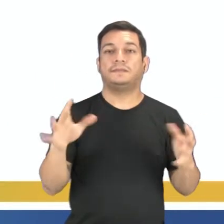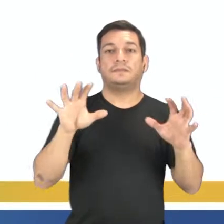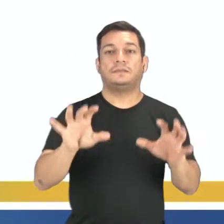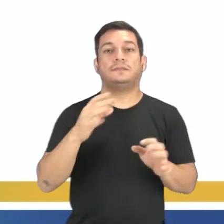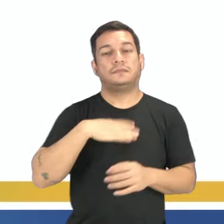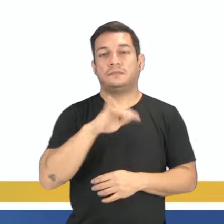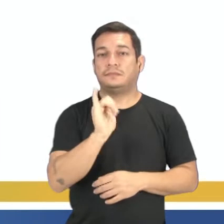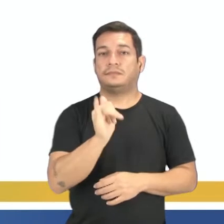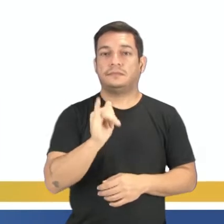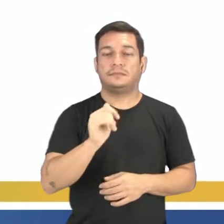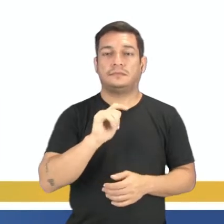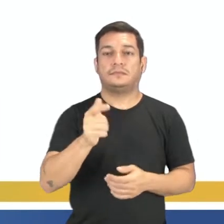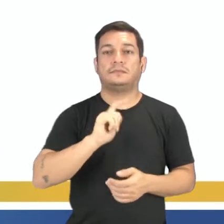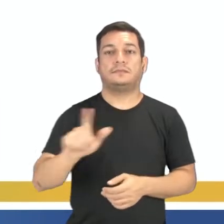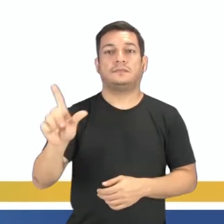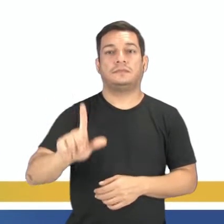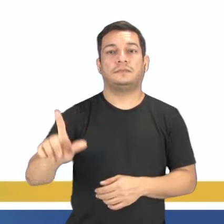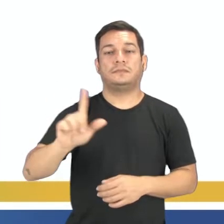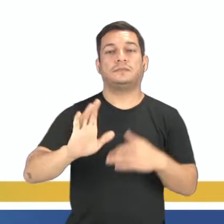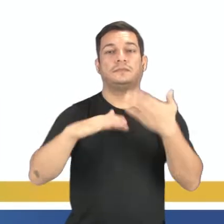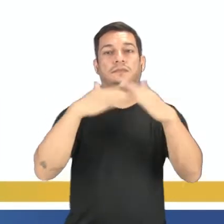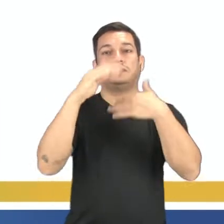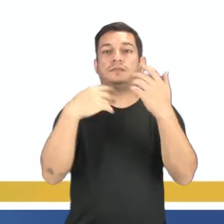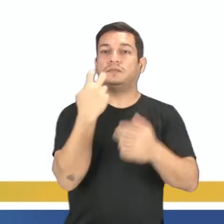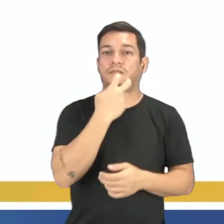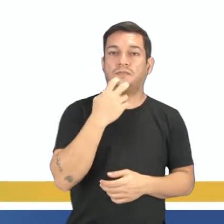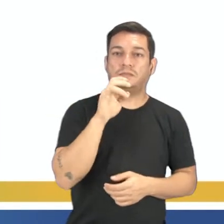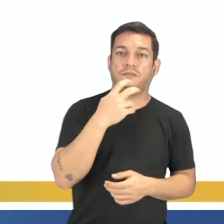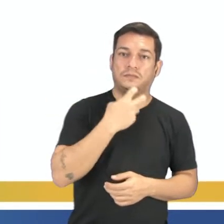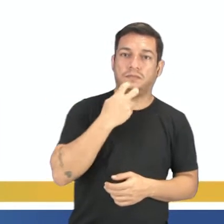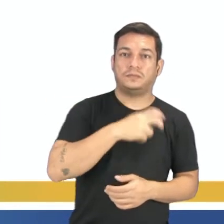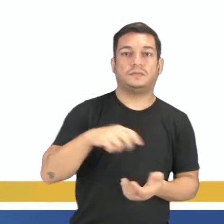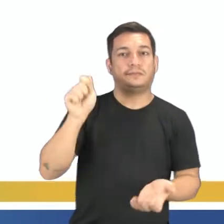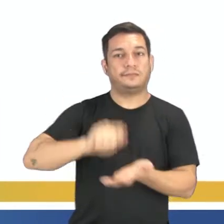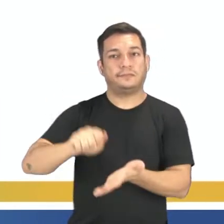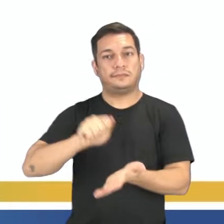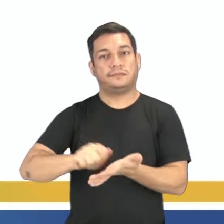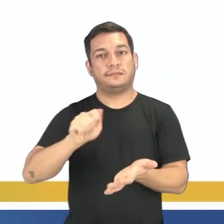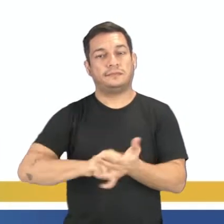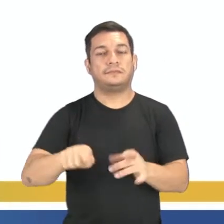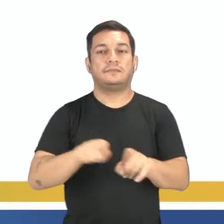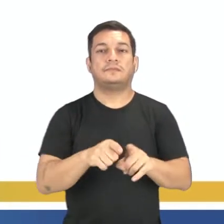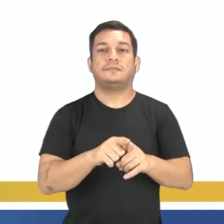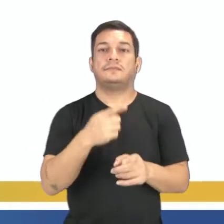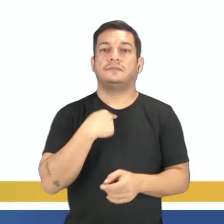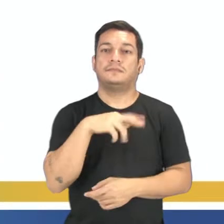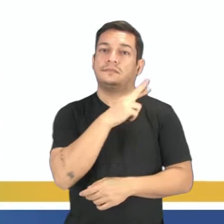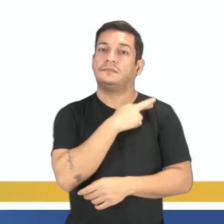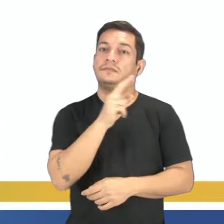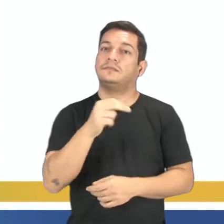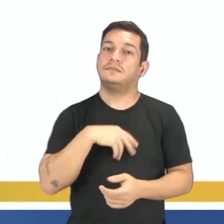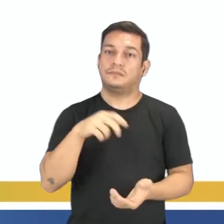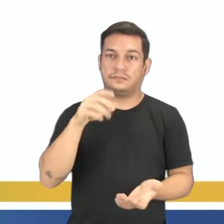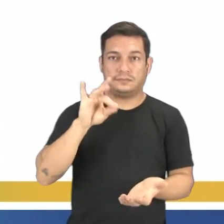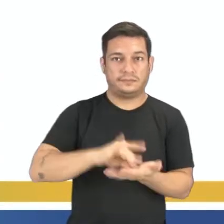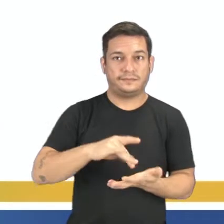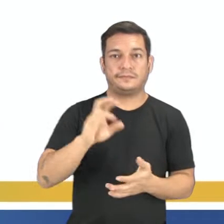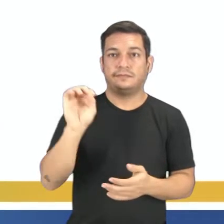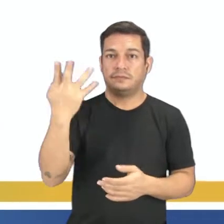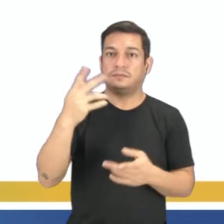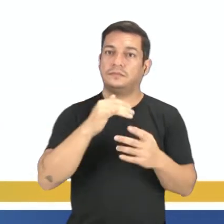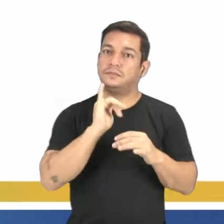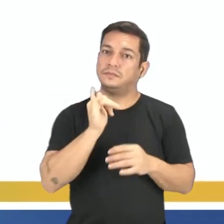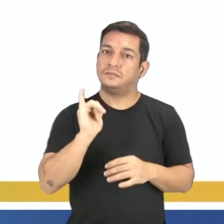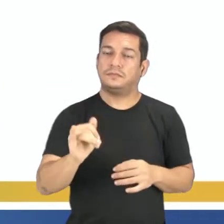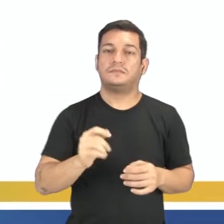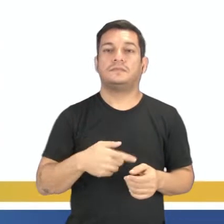do conto literário evoluiu da oralidade para a escrita, onde há obrigação com a verdade dos fatos narrados. O